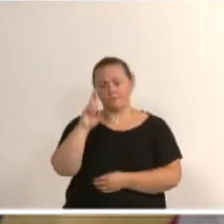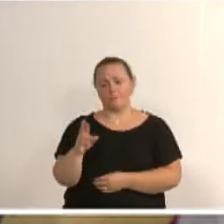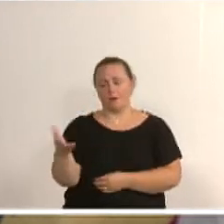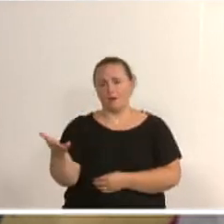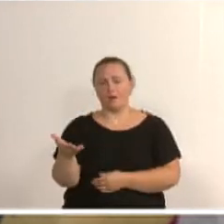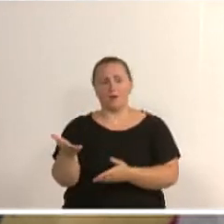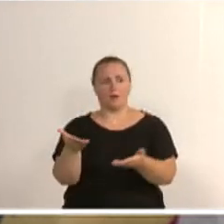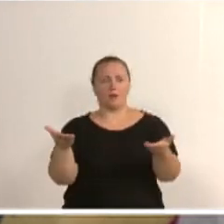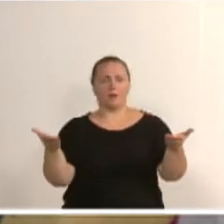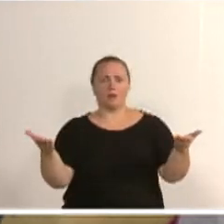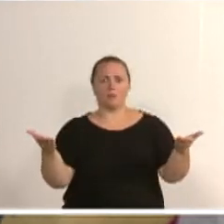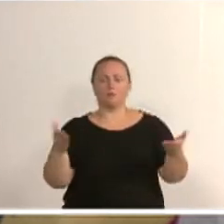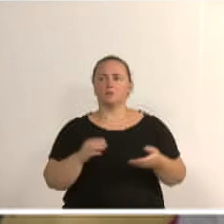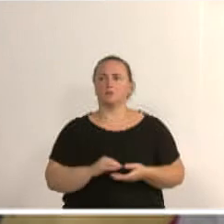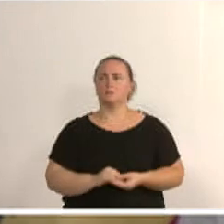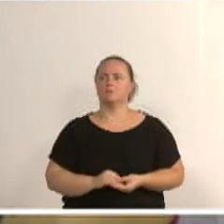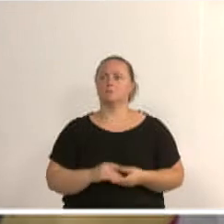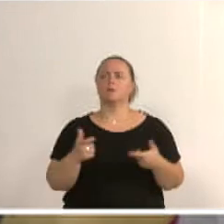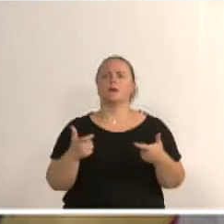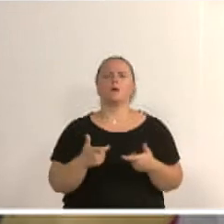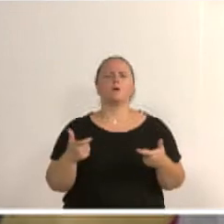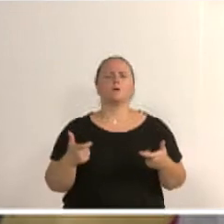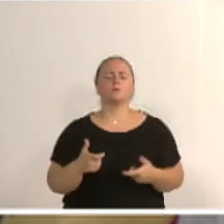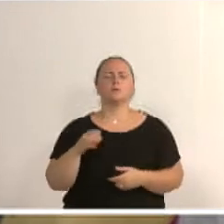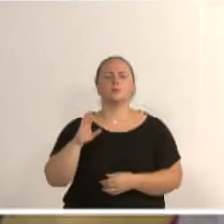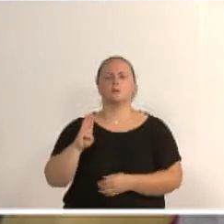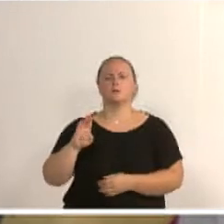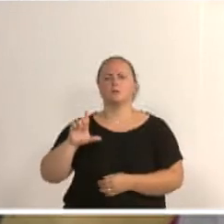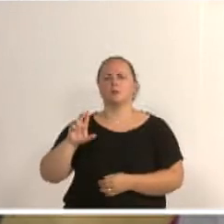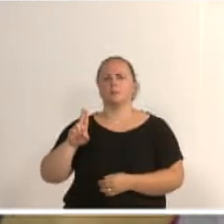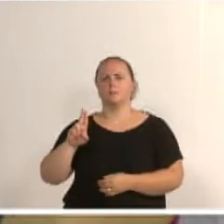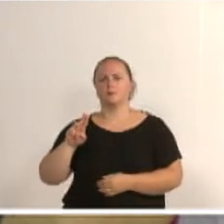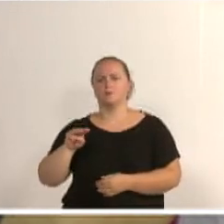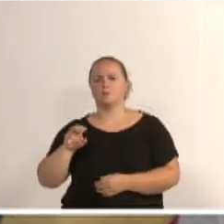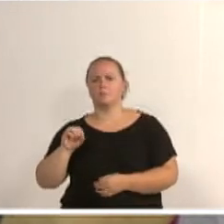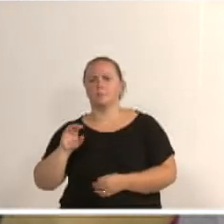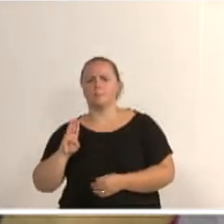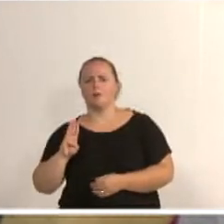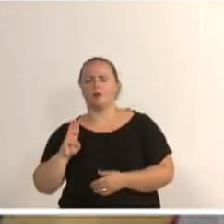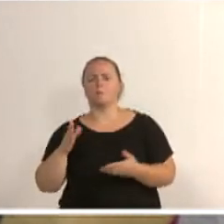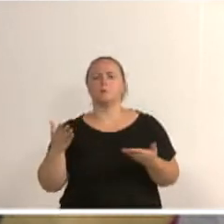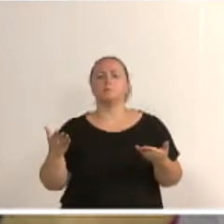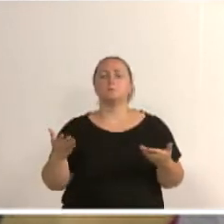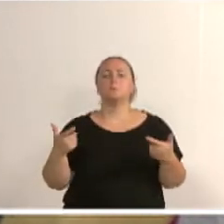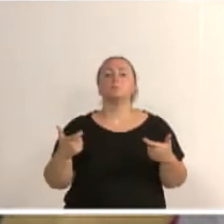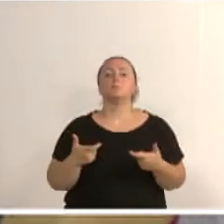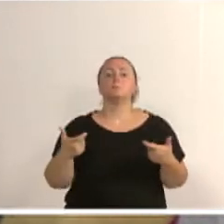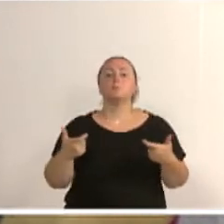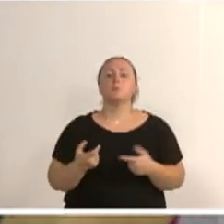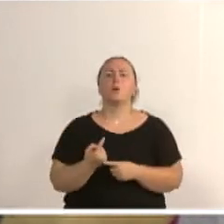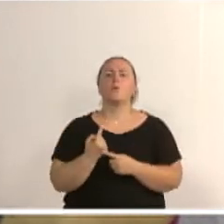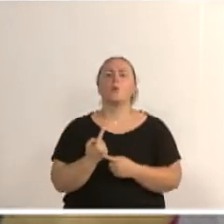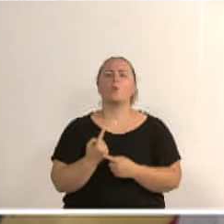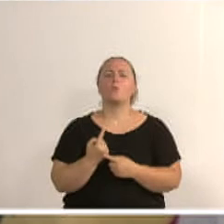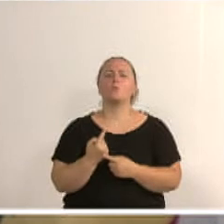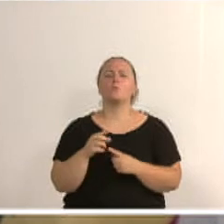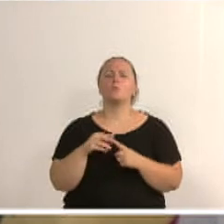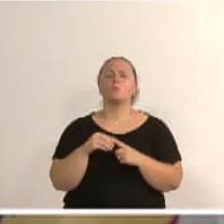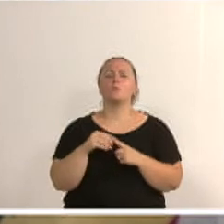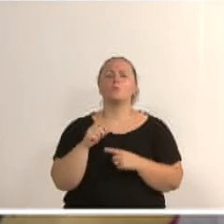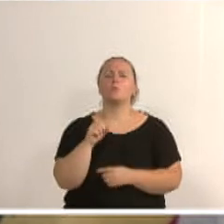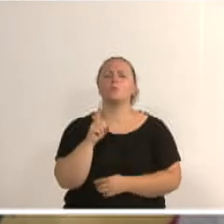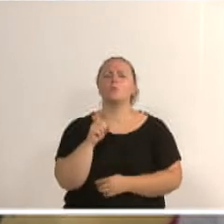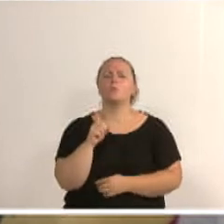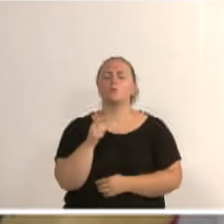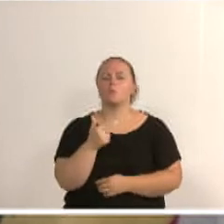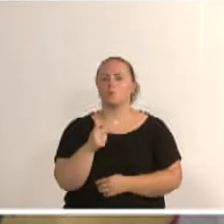hoje? Cadê a Blumob? O único representante da Blumob nessa casa, cadê a Blumob? Que não apareceu.